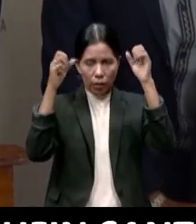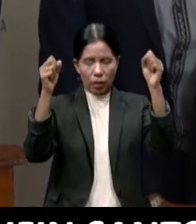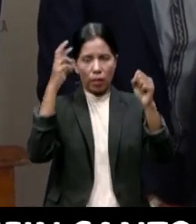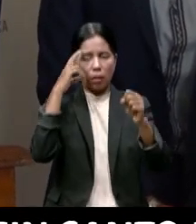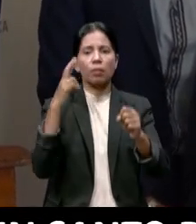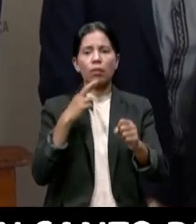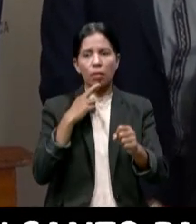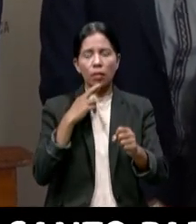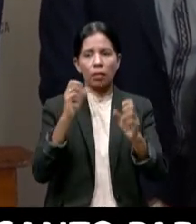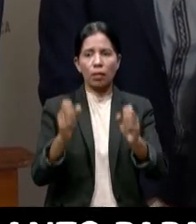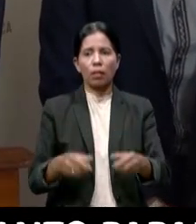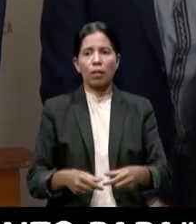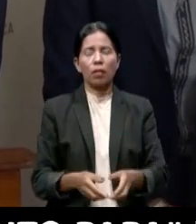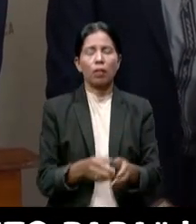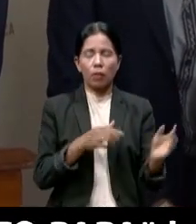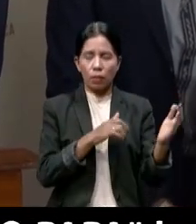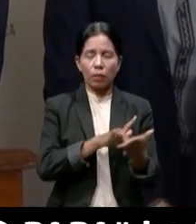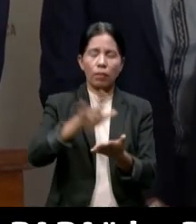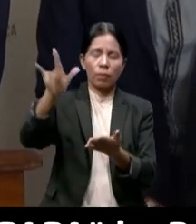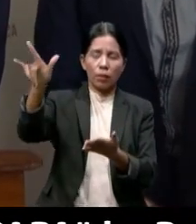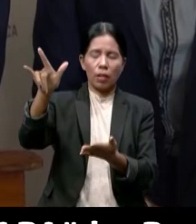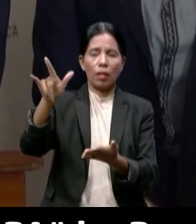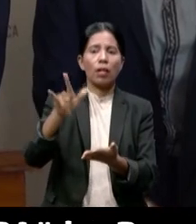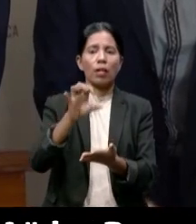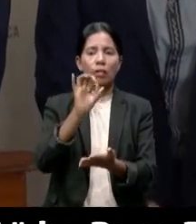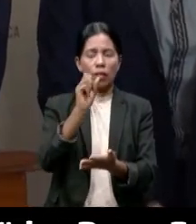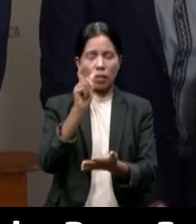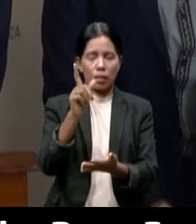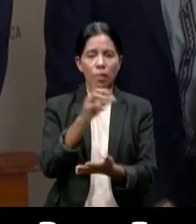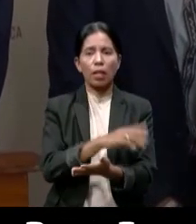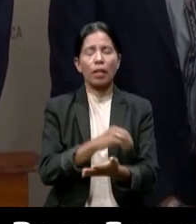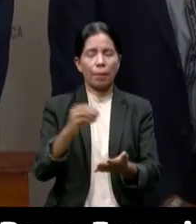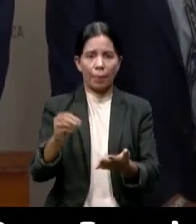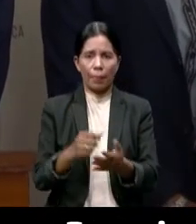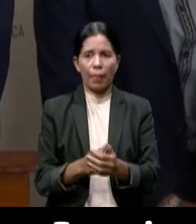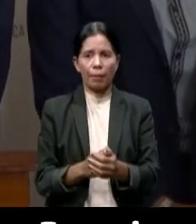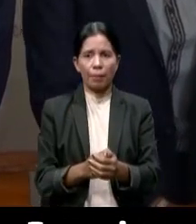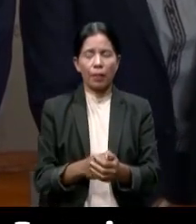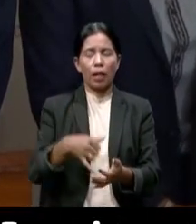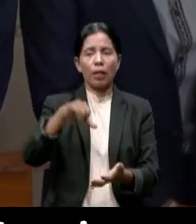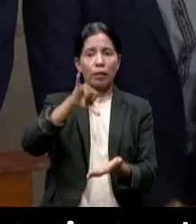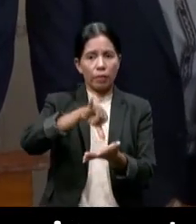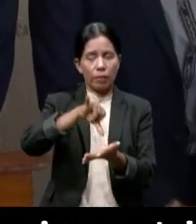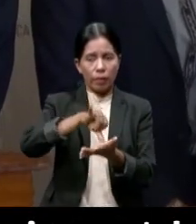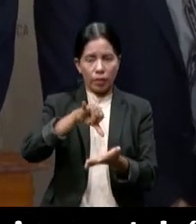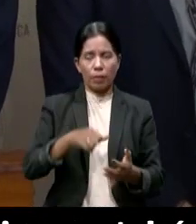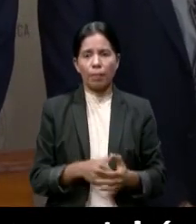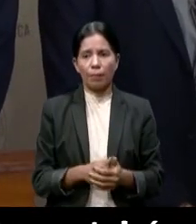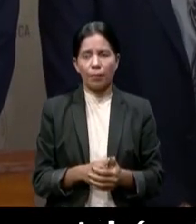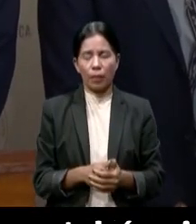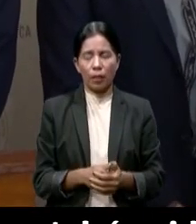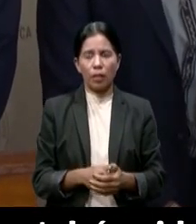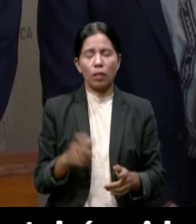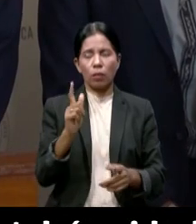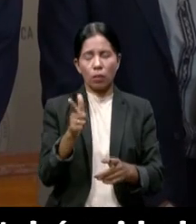tu deslocar a França para ter competição internacional da França. Deve ser abertura sinal ao dia 26,